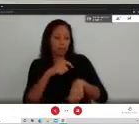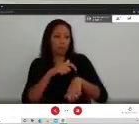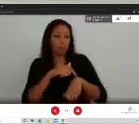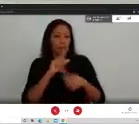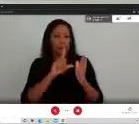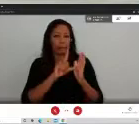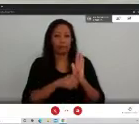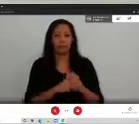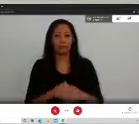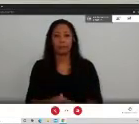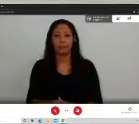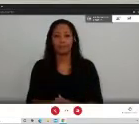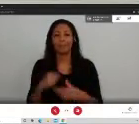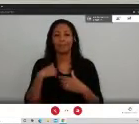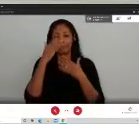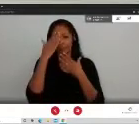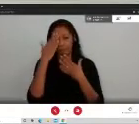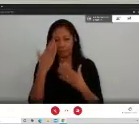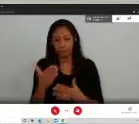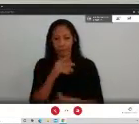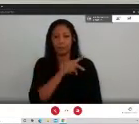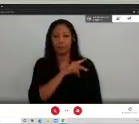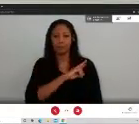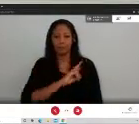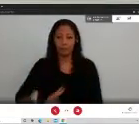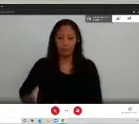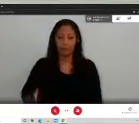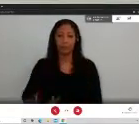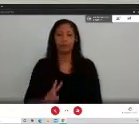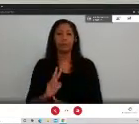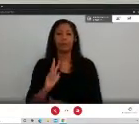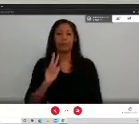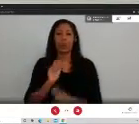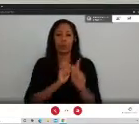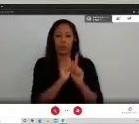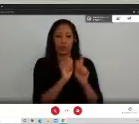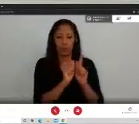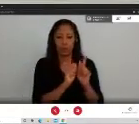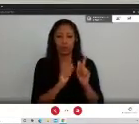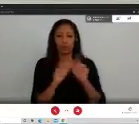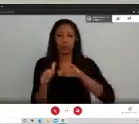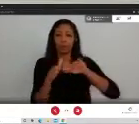Agradeço ao vereador Gustavo. Passa a palavra para o vereador Gabriel César.